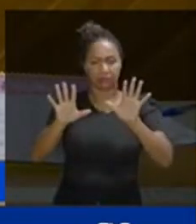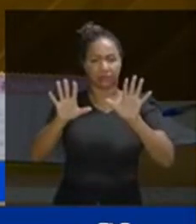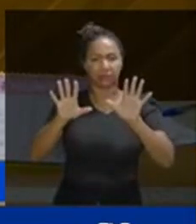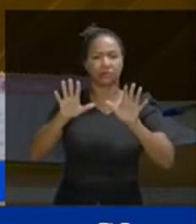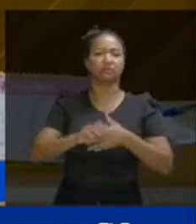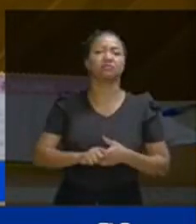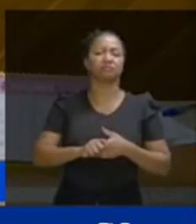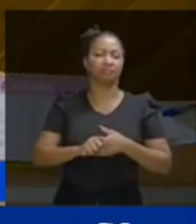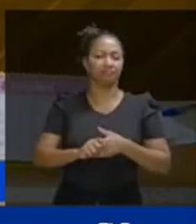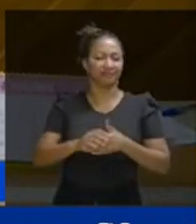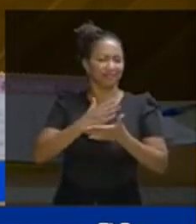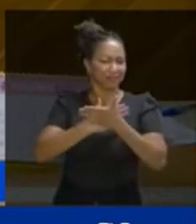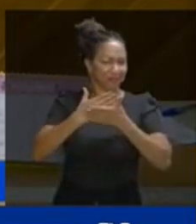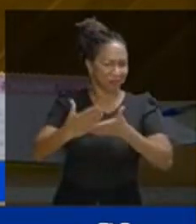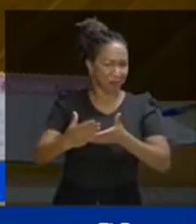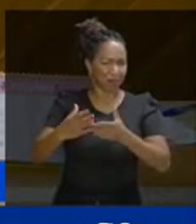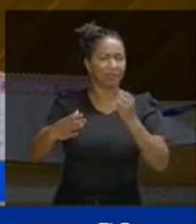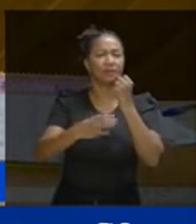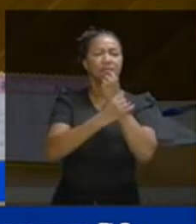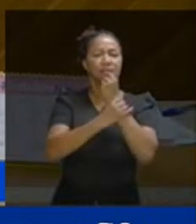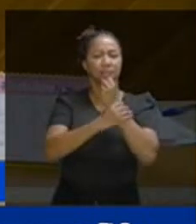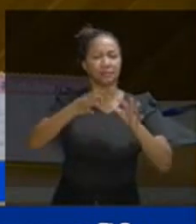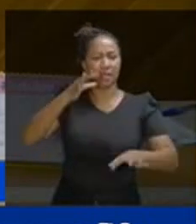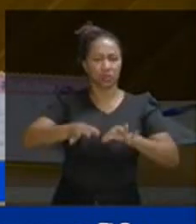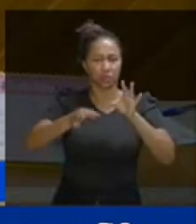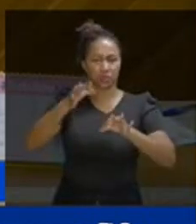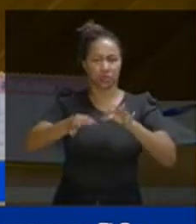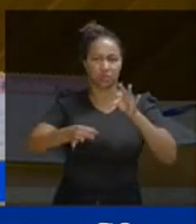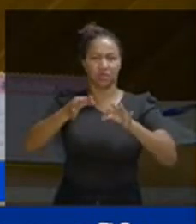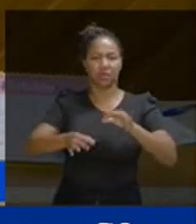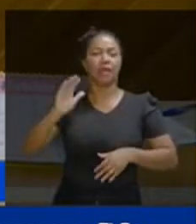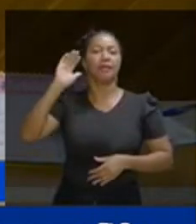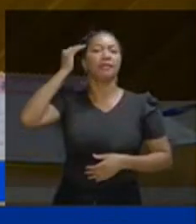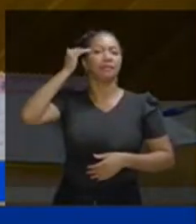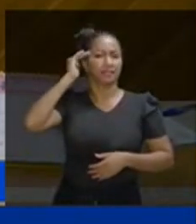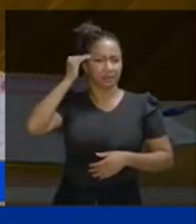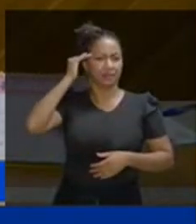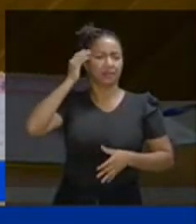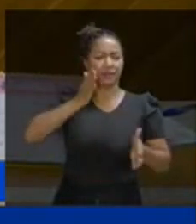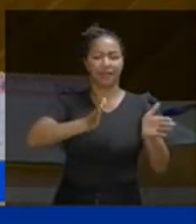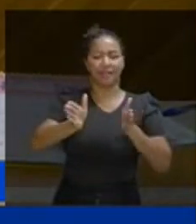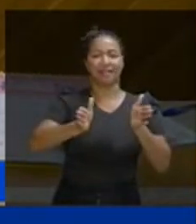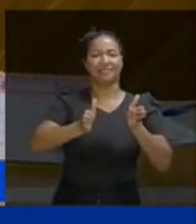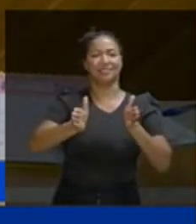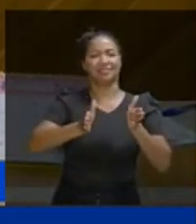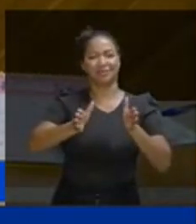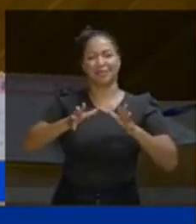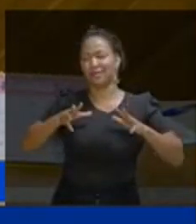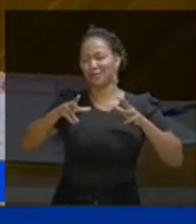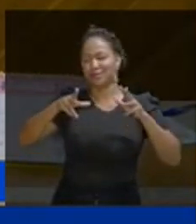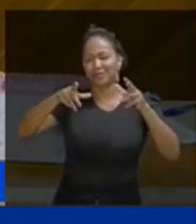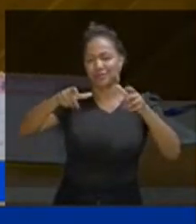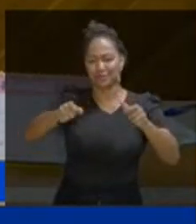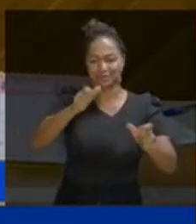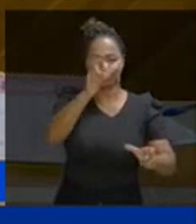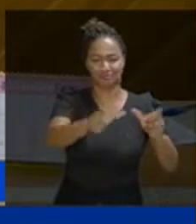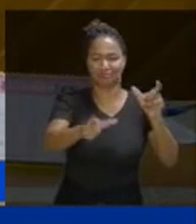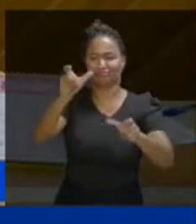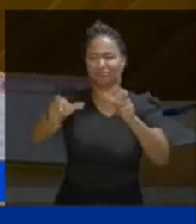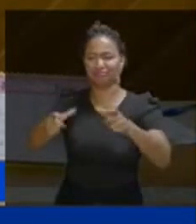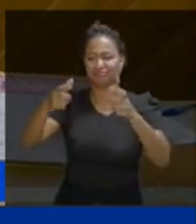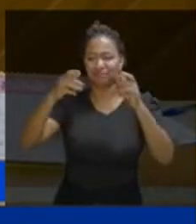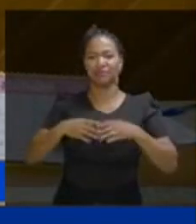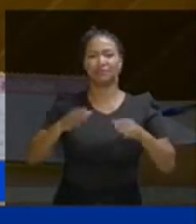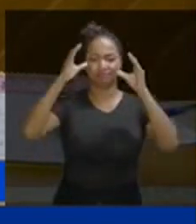premissa essencial para garantir que a justiça seja plenamente compreendida e acessível a todos os